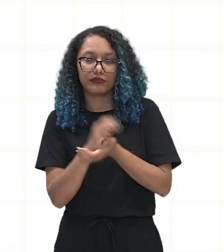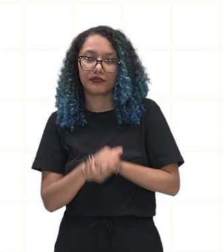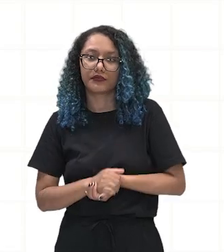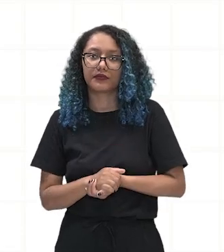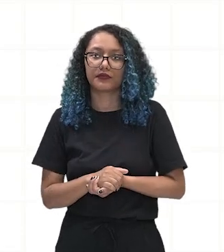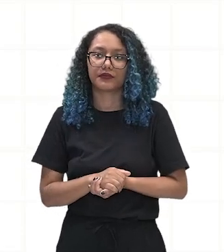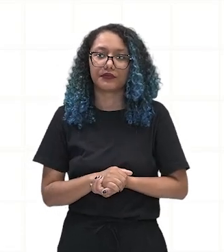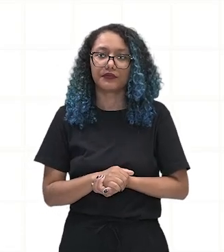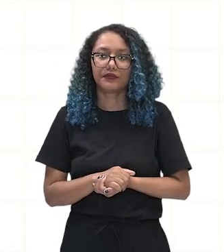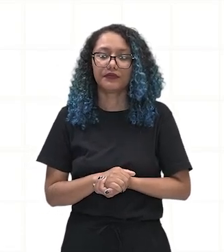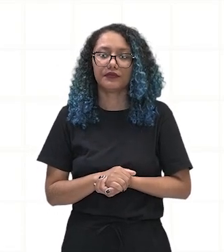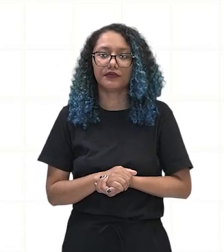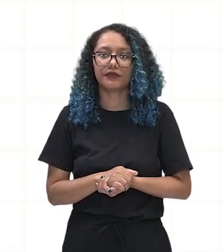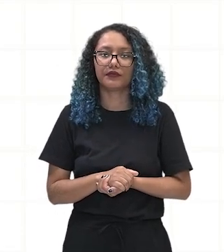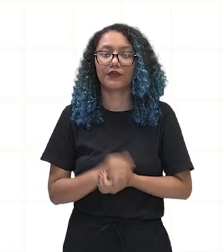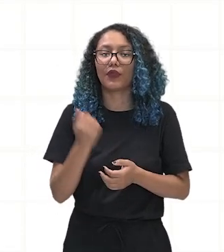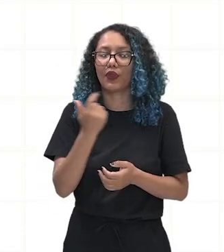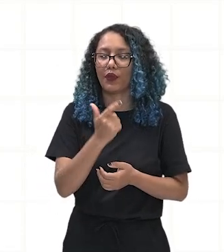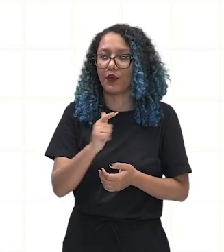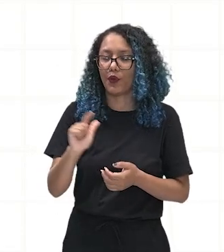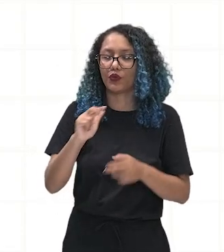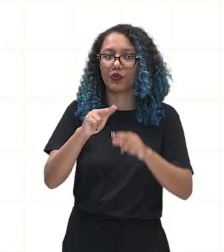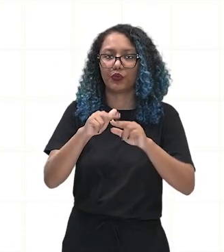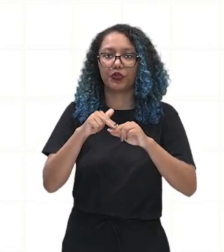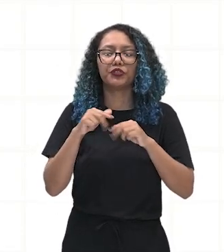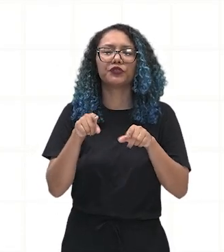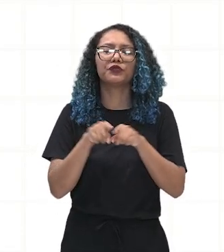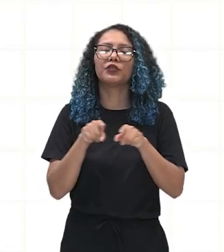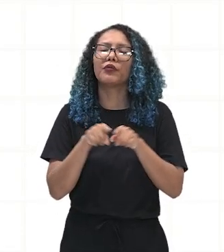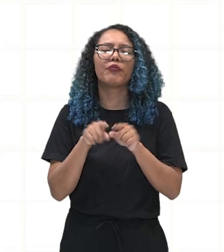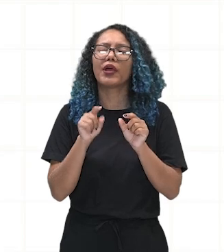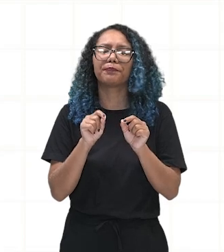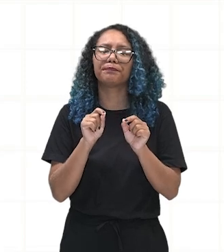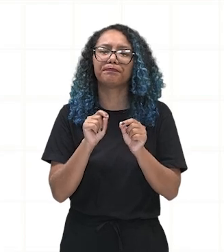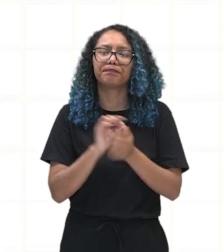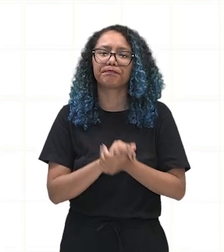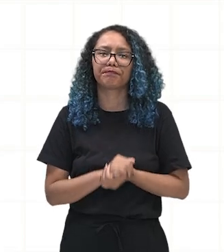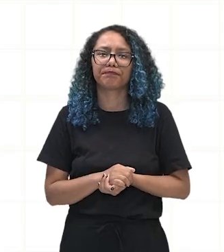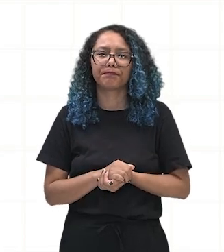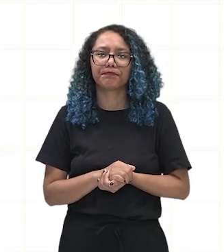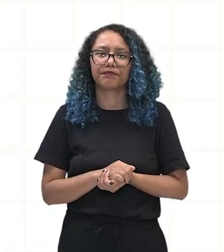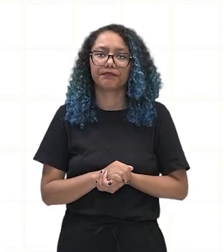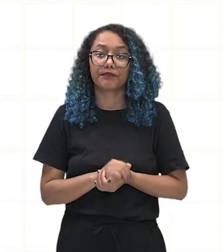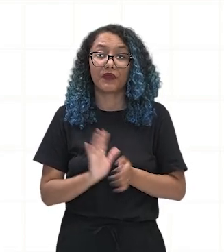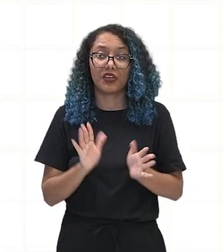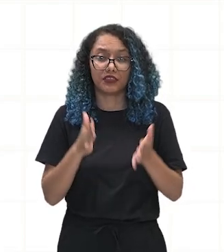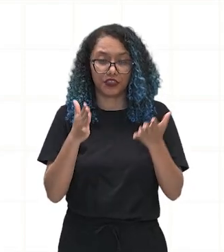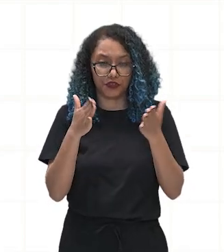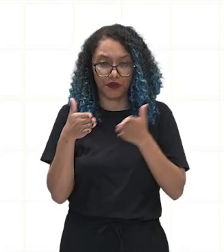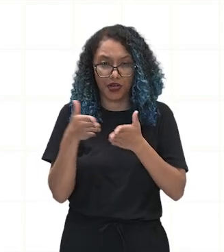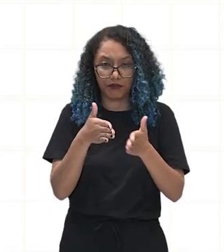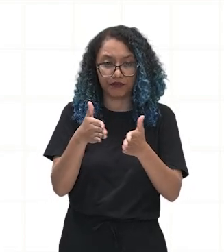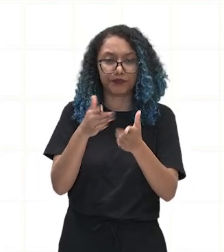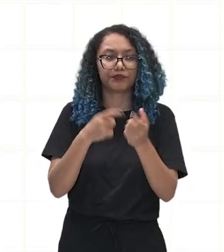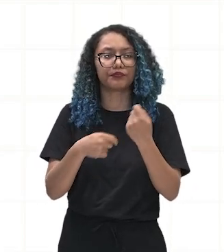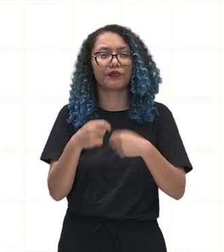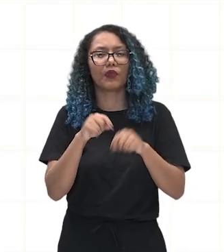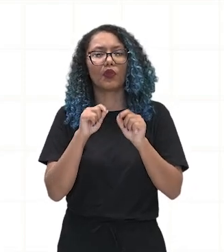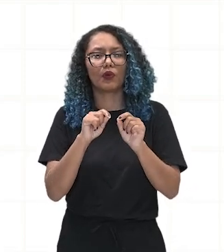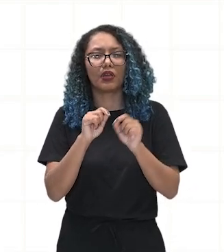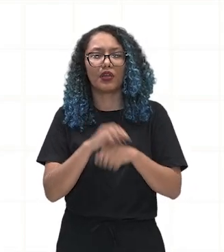produtos, tá? Outro motivo que vai impulsionar as rotas comerciais é o desenvolvimento